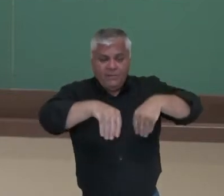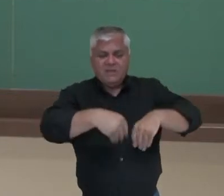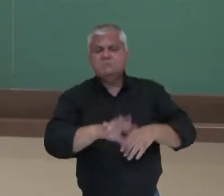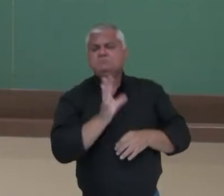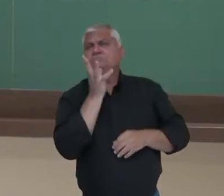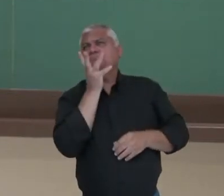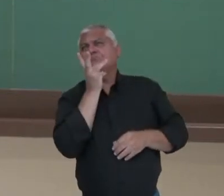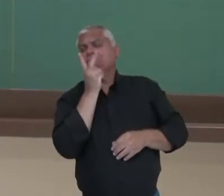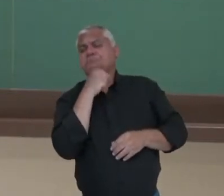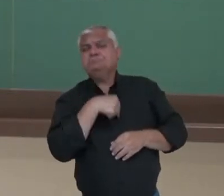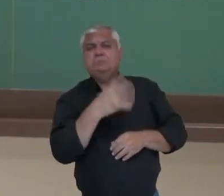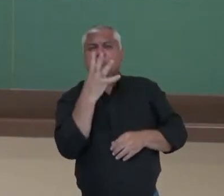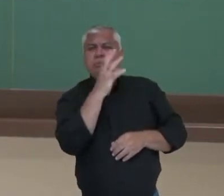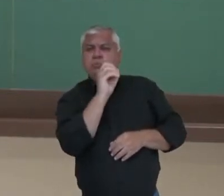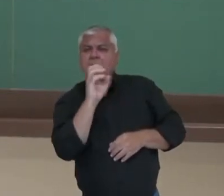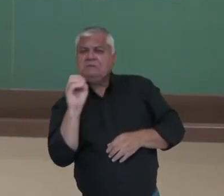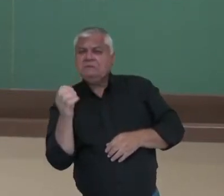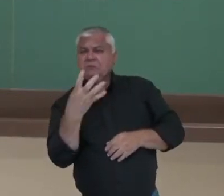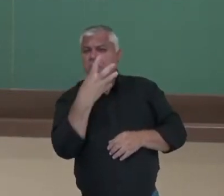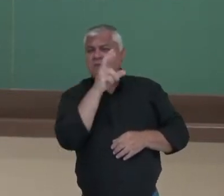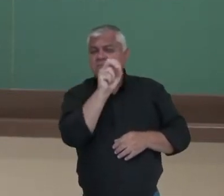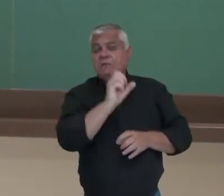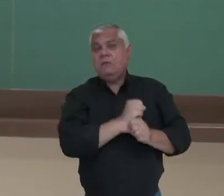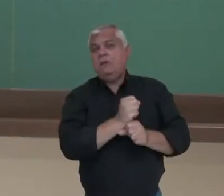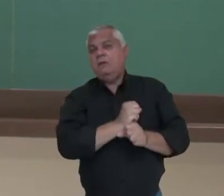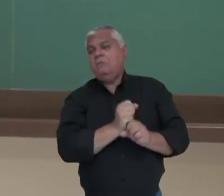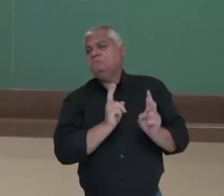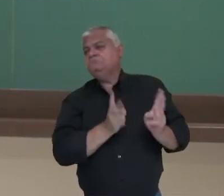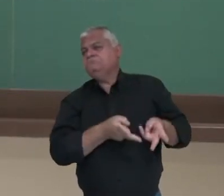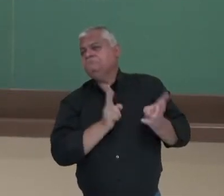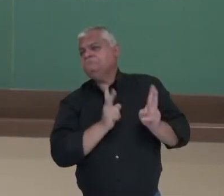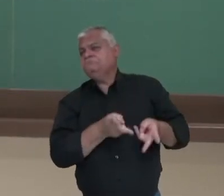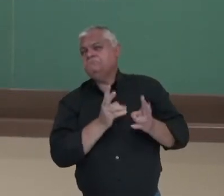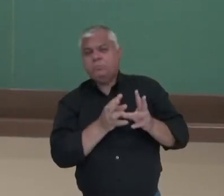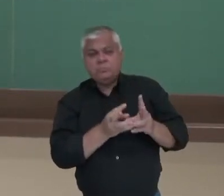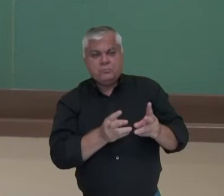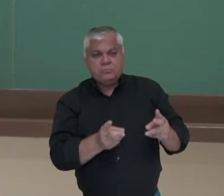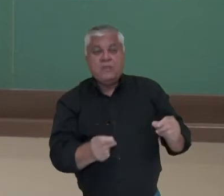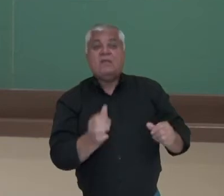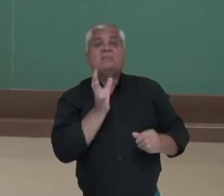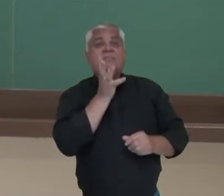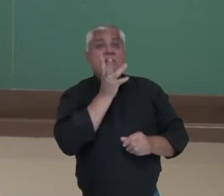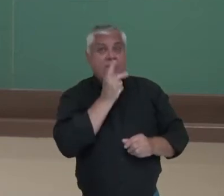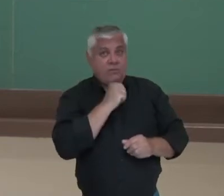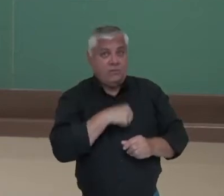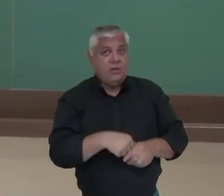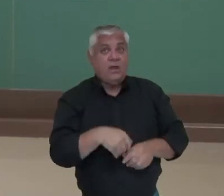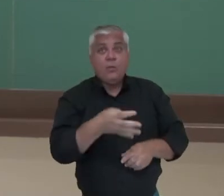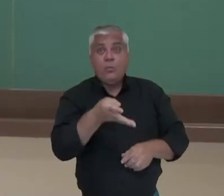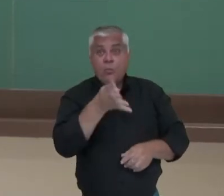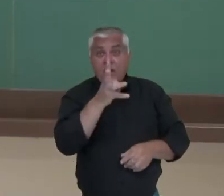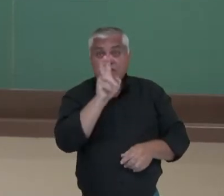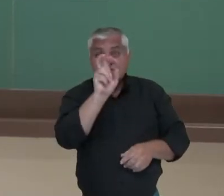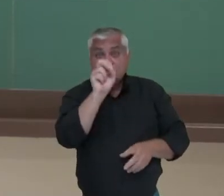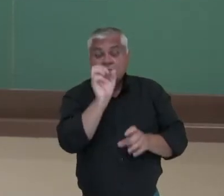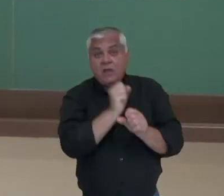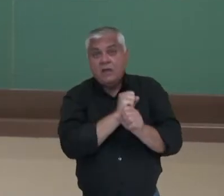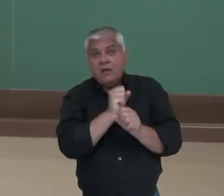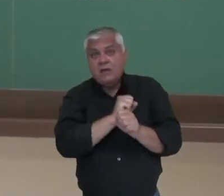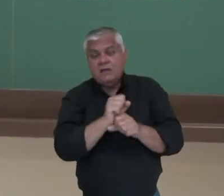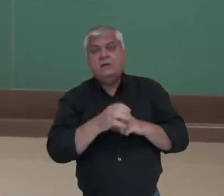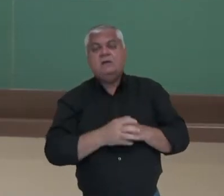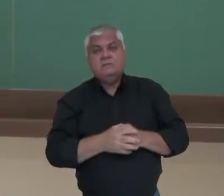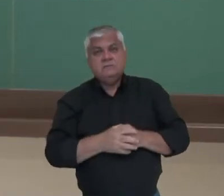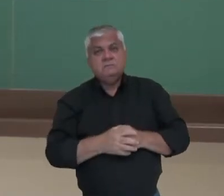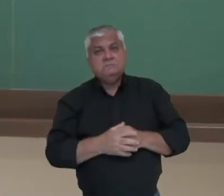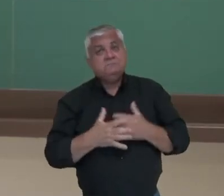de 400, 450 anos para se decompor. É uma data estimada, certo? Mas, se